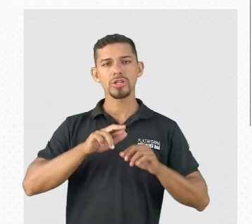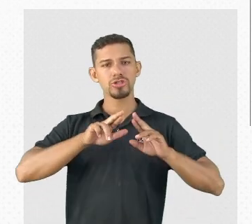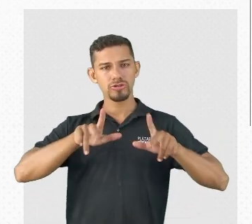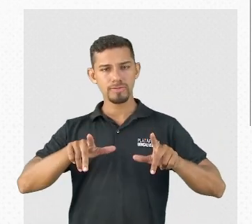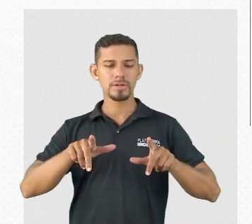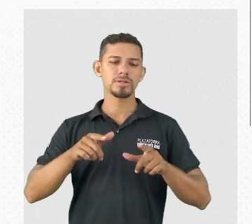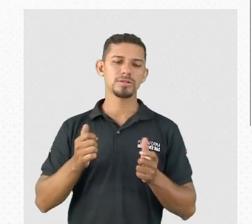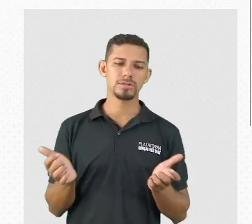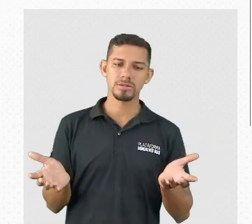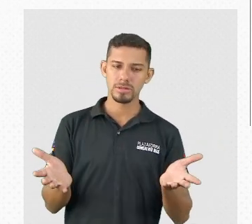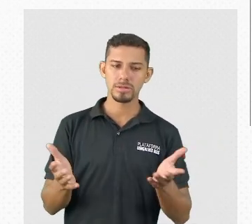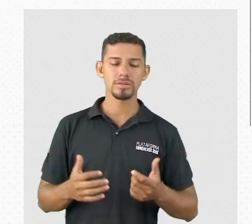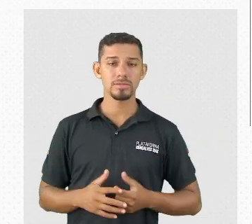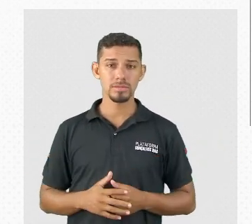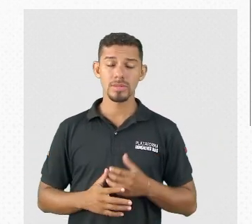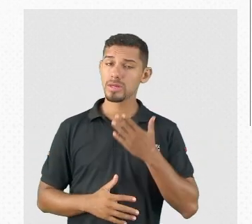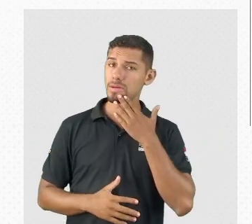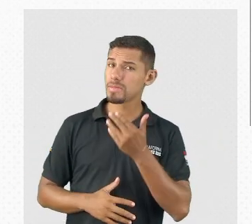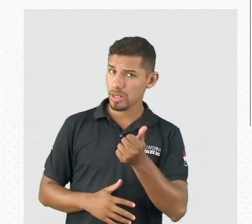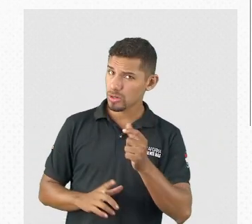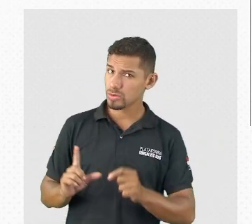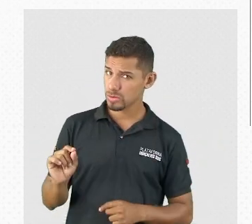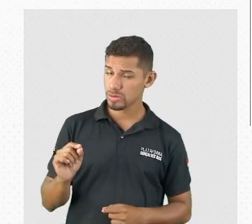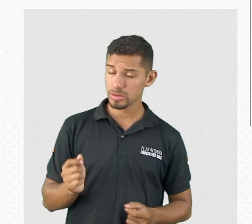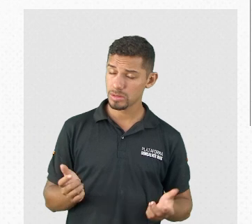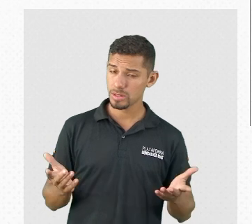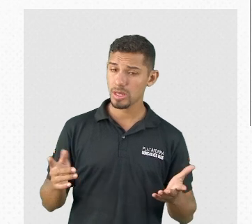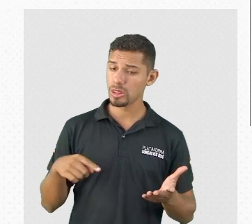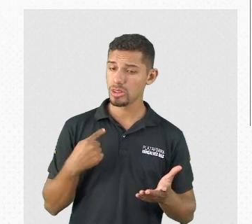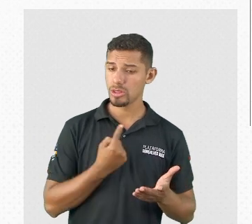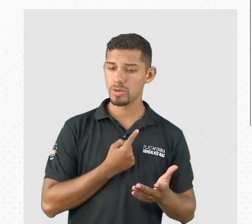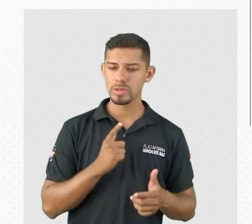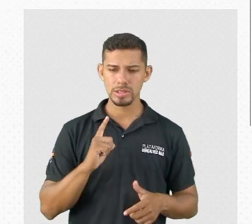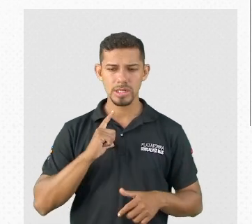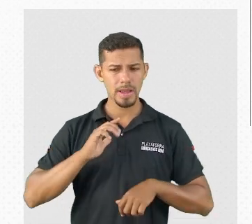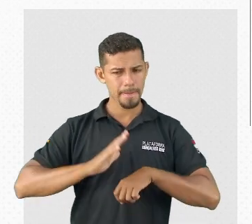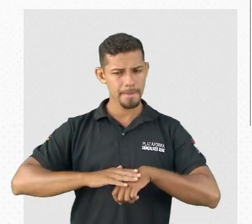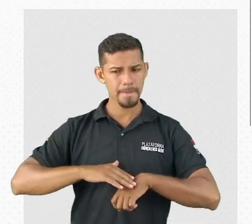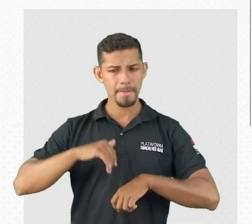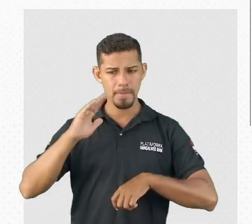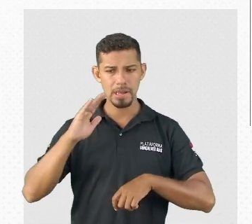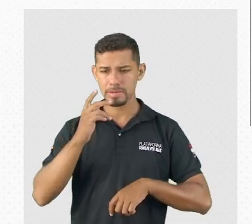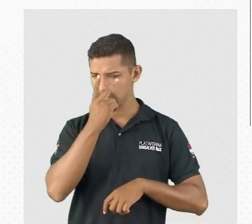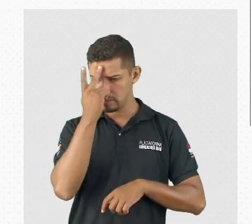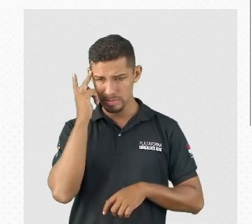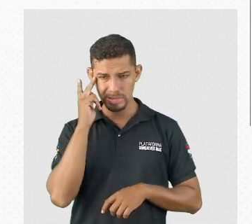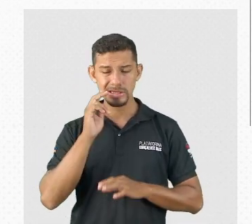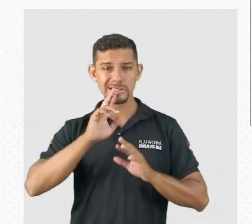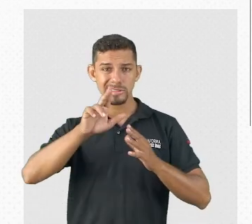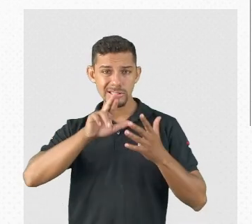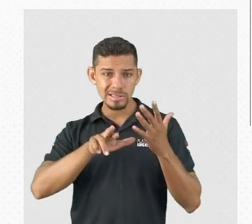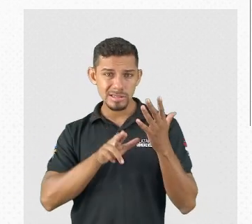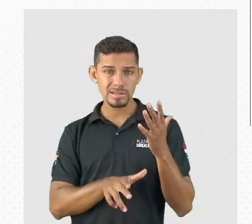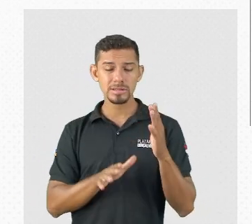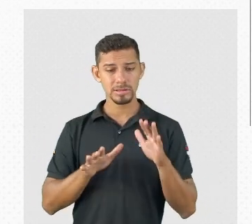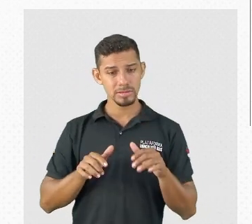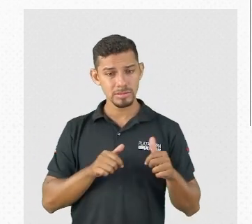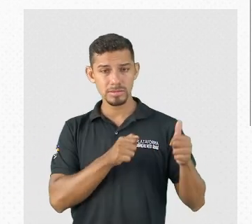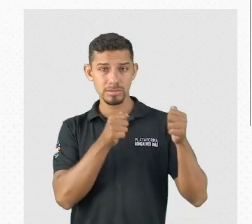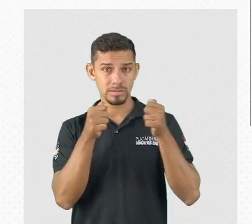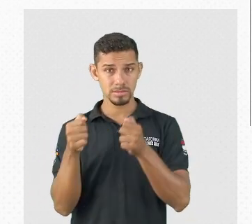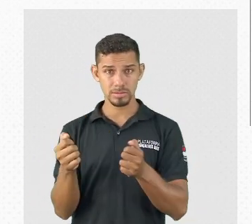deles. E melhor do que isso é a gente ter cada vez mais pessoas diferentes ocupando